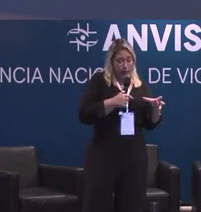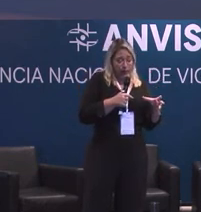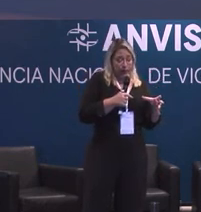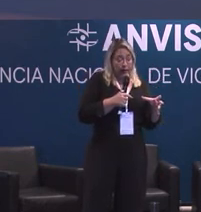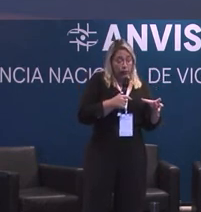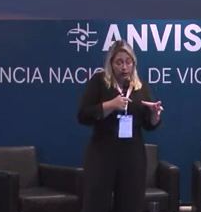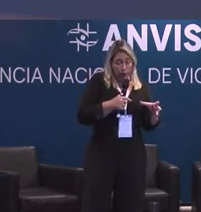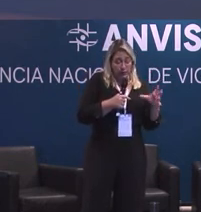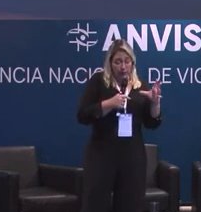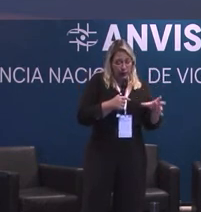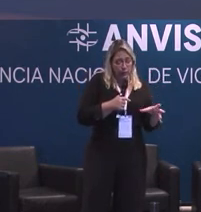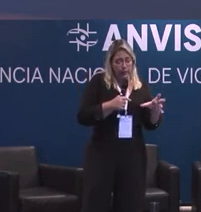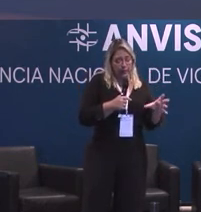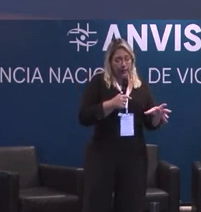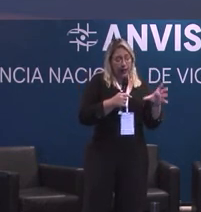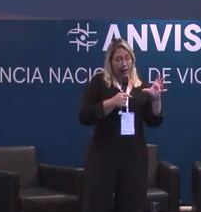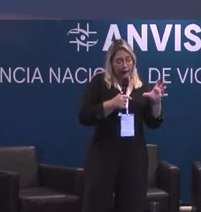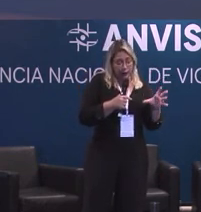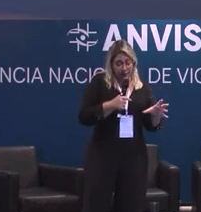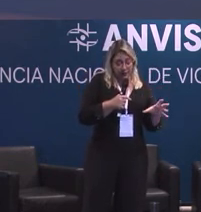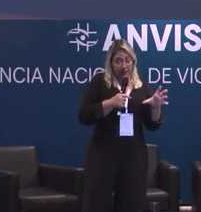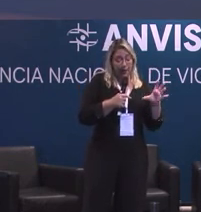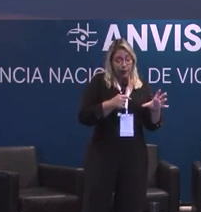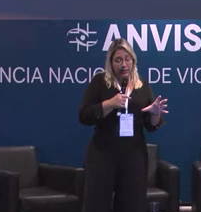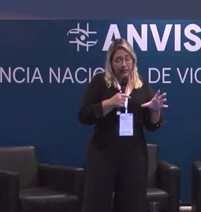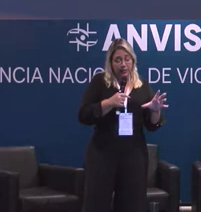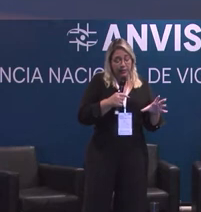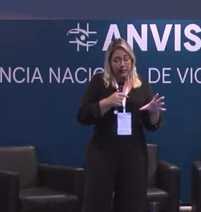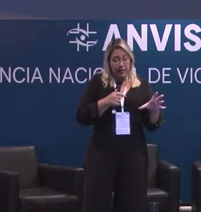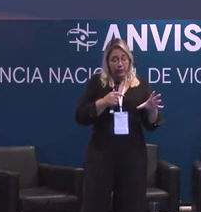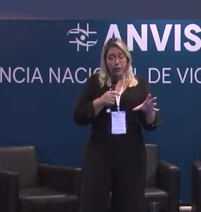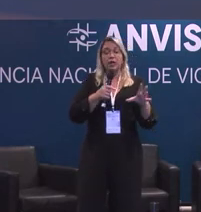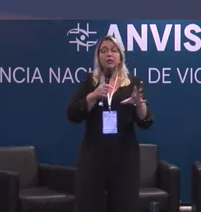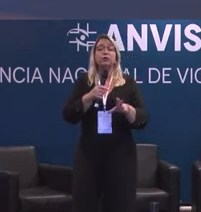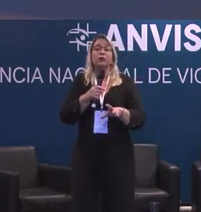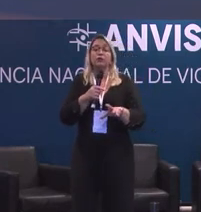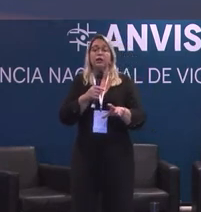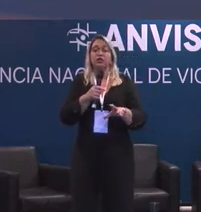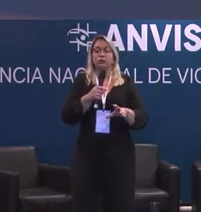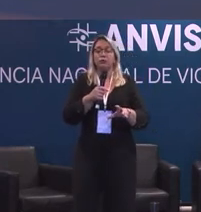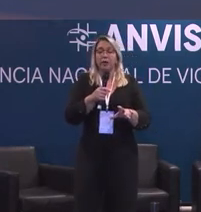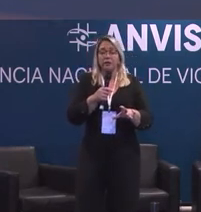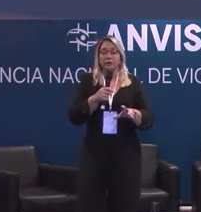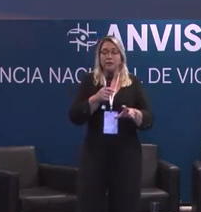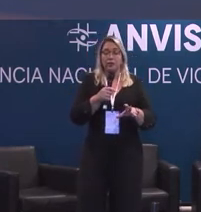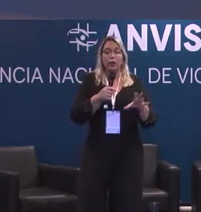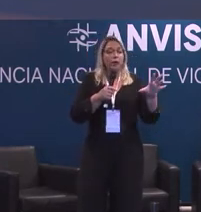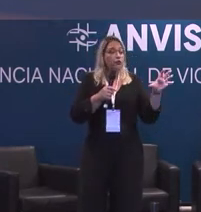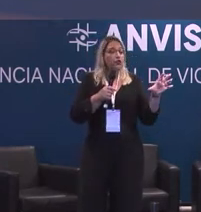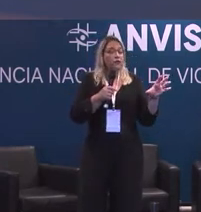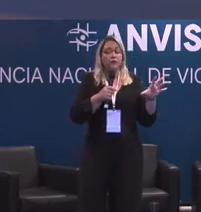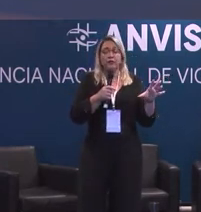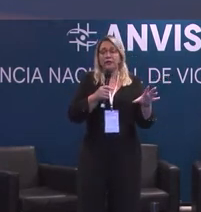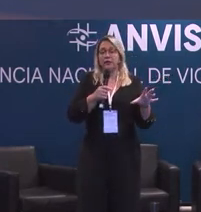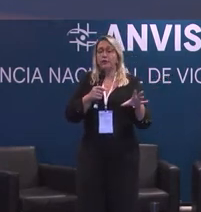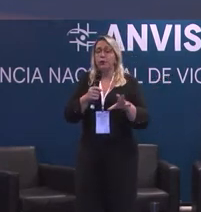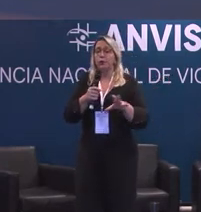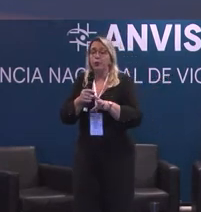E outra coisa, também não se tinha harmonização acerca do início da contagem dos prazos. Então, muitos de vocês